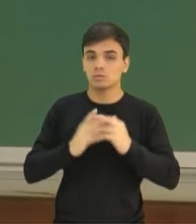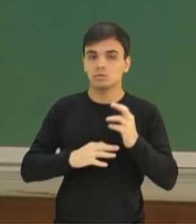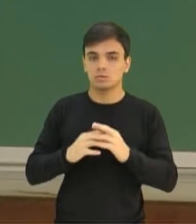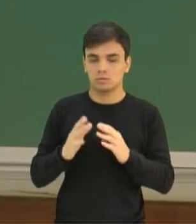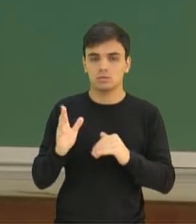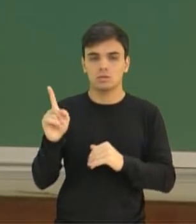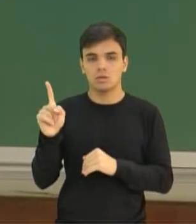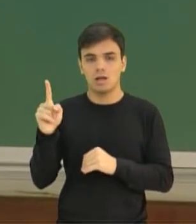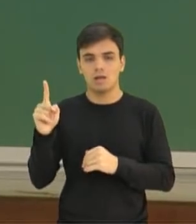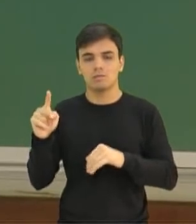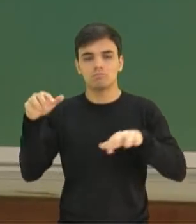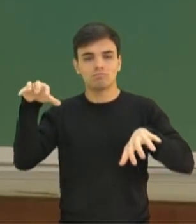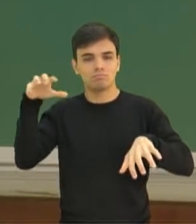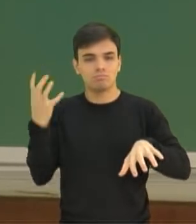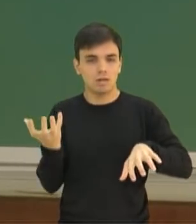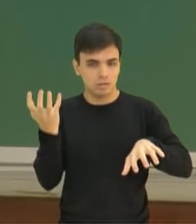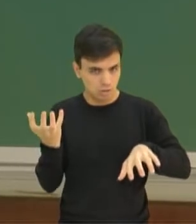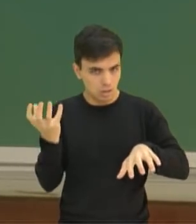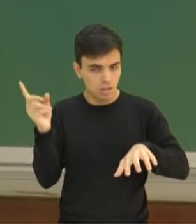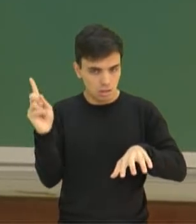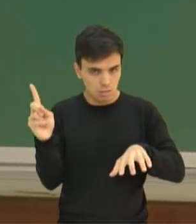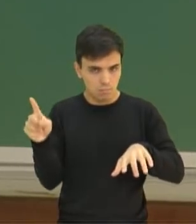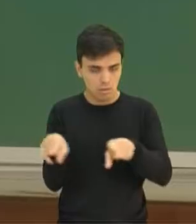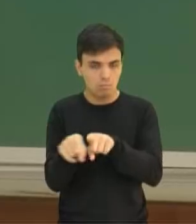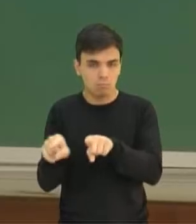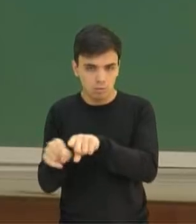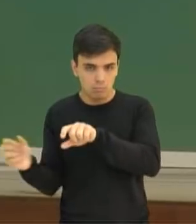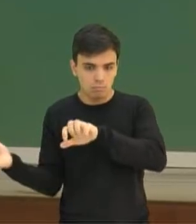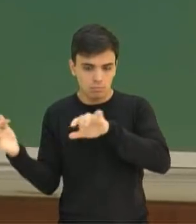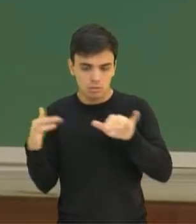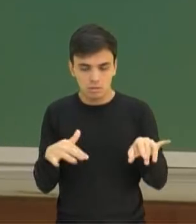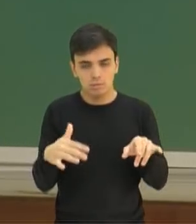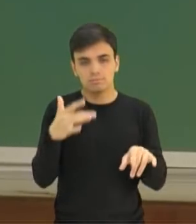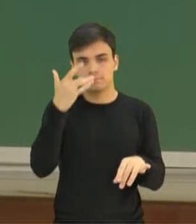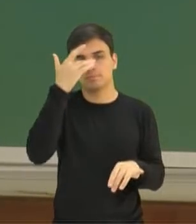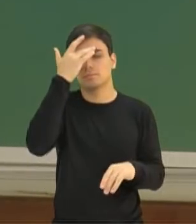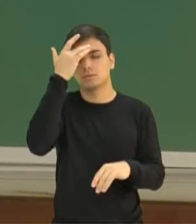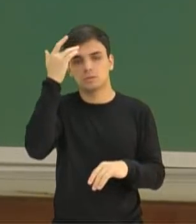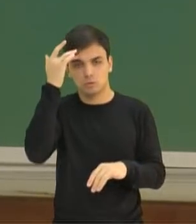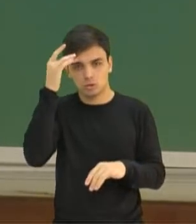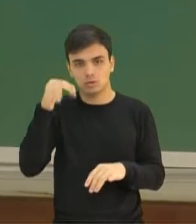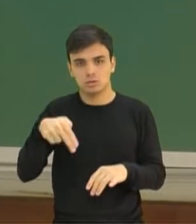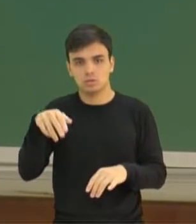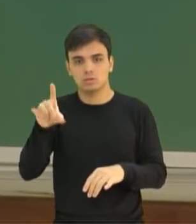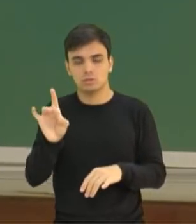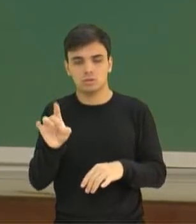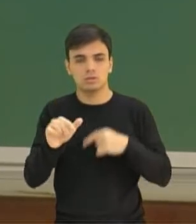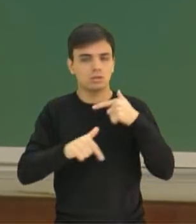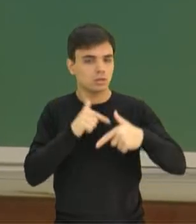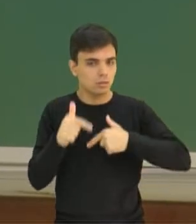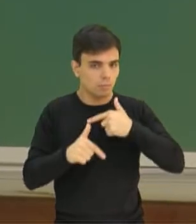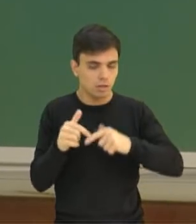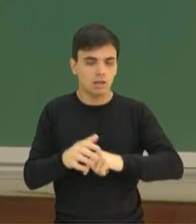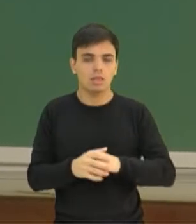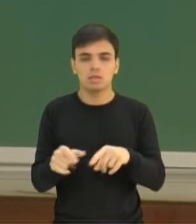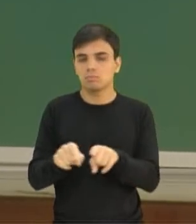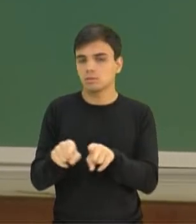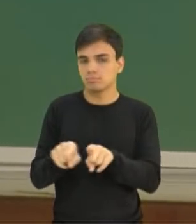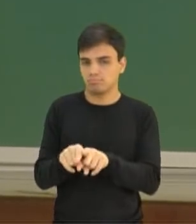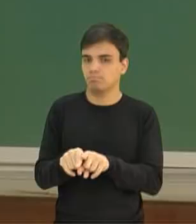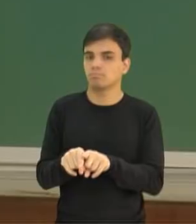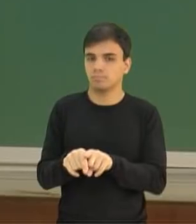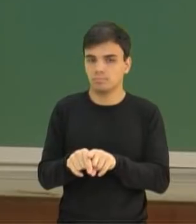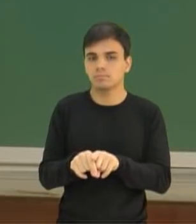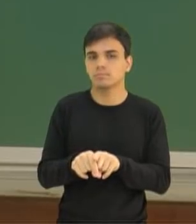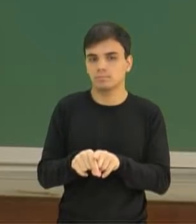região Centro-Oeste, atraiu nordestinos até pela proximidade ali para tanto trabalhar na construção quanto se